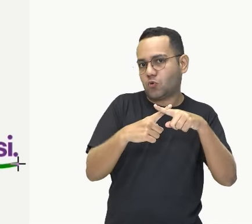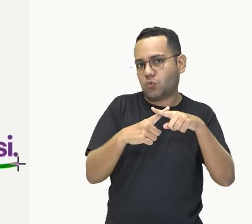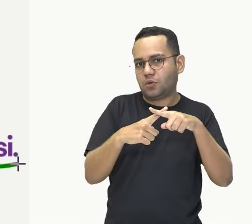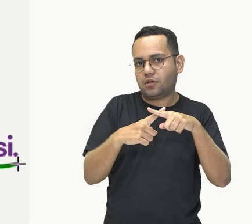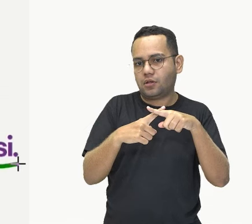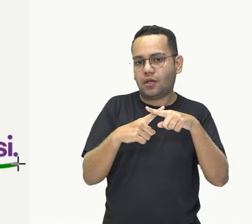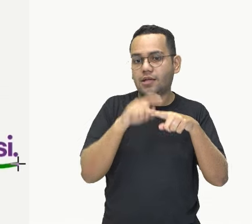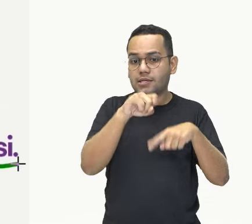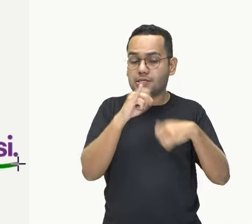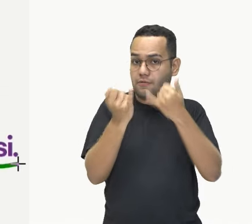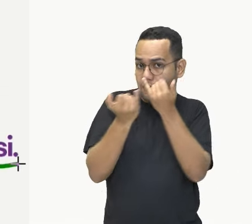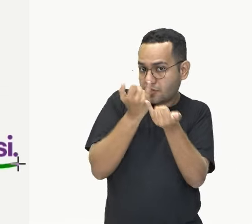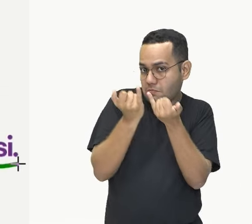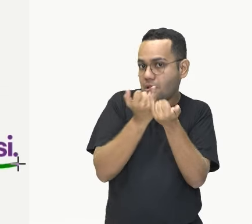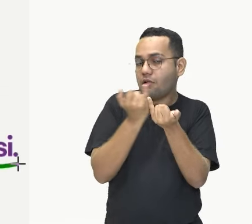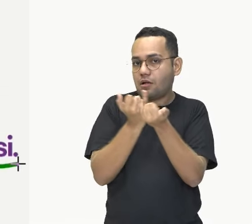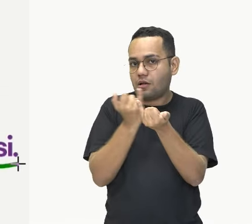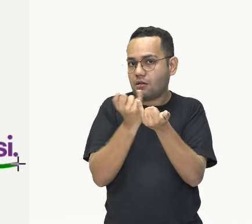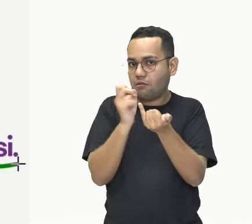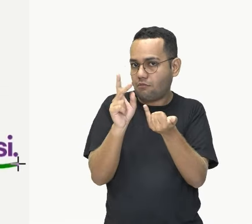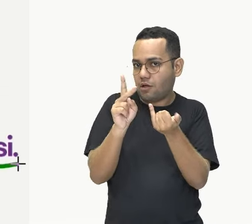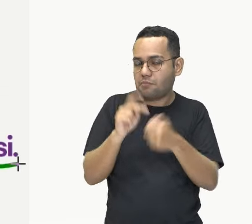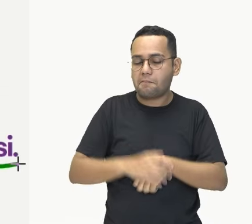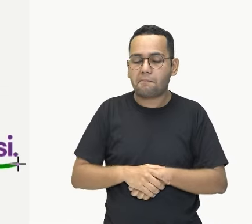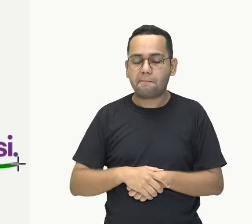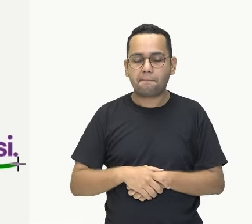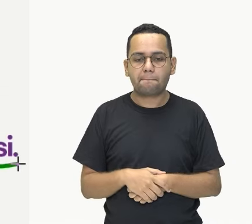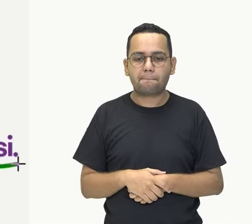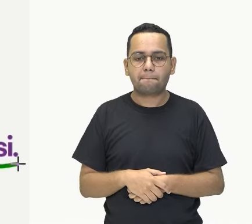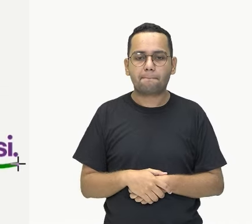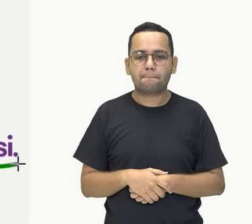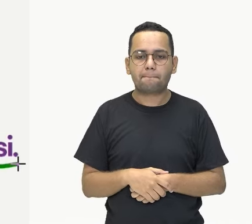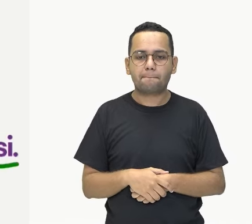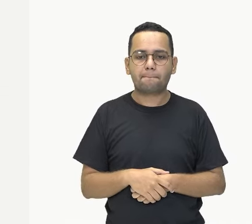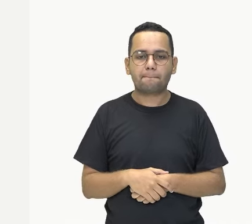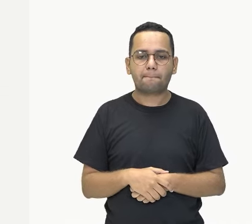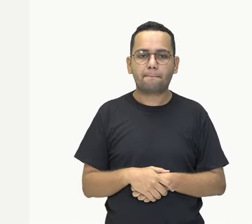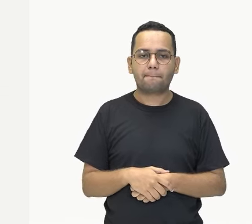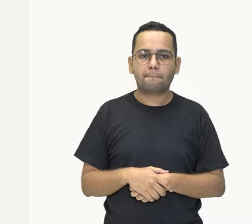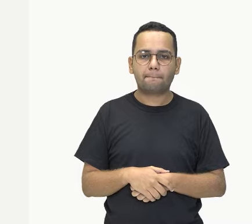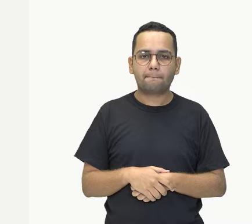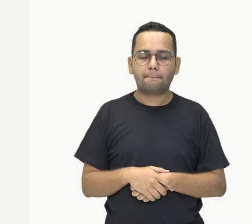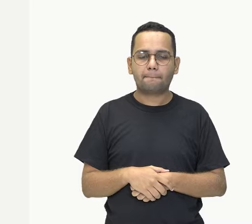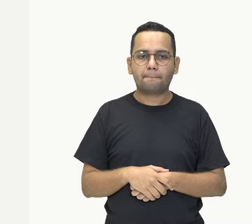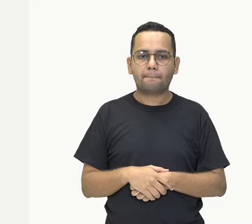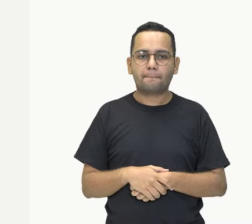fazer, tá bom? Mas, vamos continuar aqui vendo algumas coisinhas,